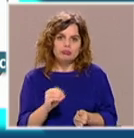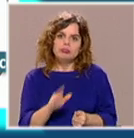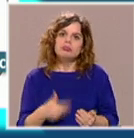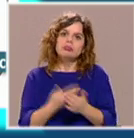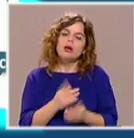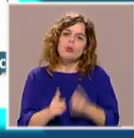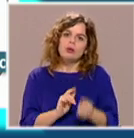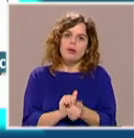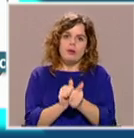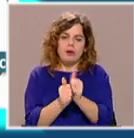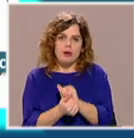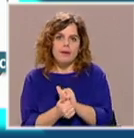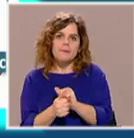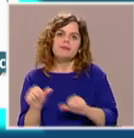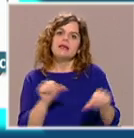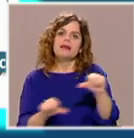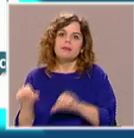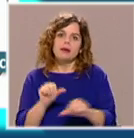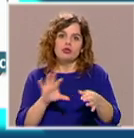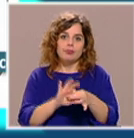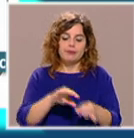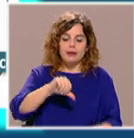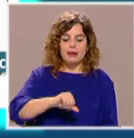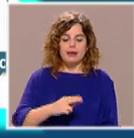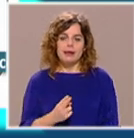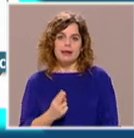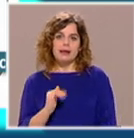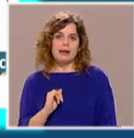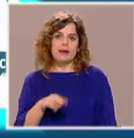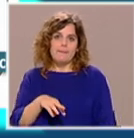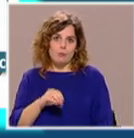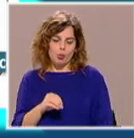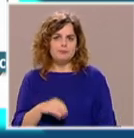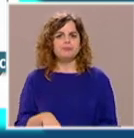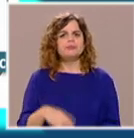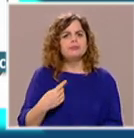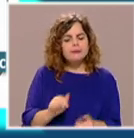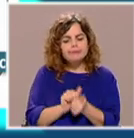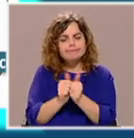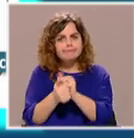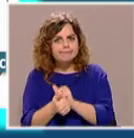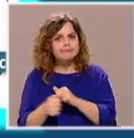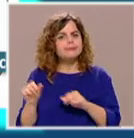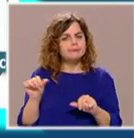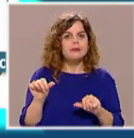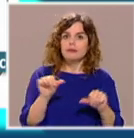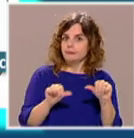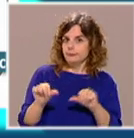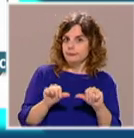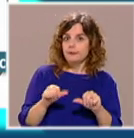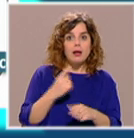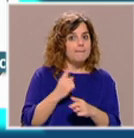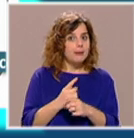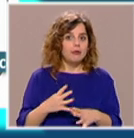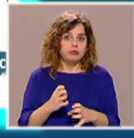fazer transformações químicas no quimo. Além desta ação destes sucos digestivos, desta transformação química, continua a haver movimentos